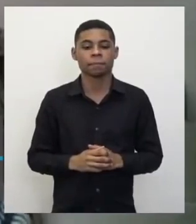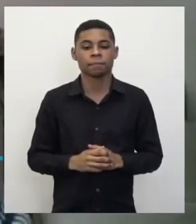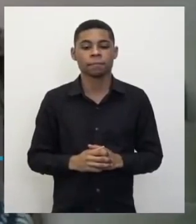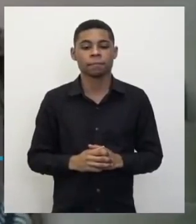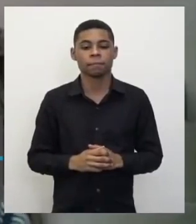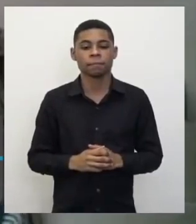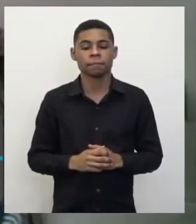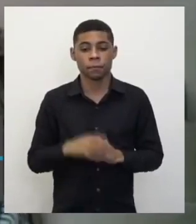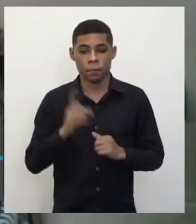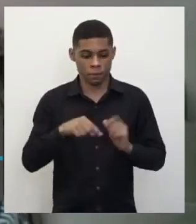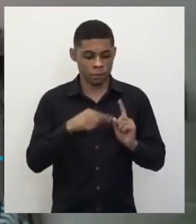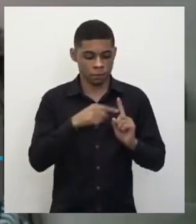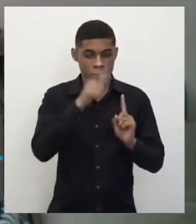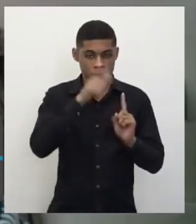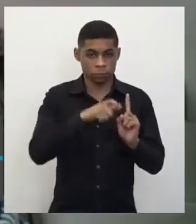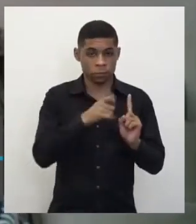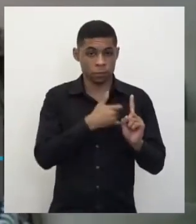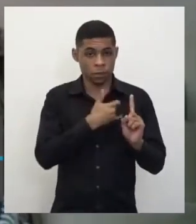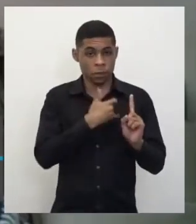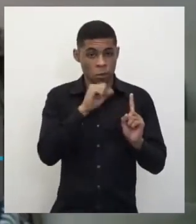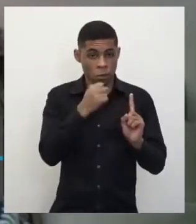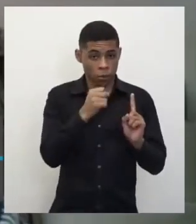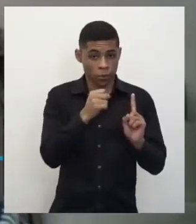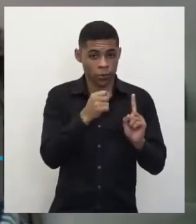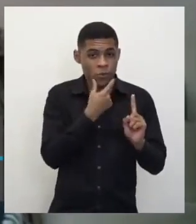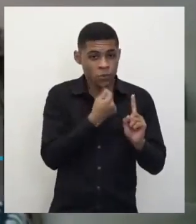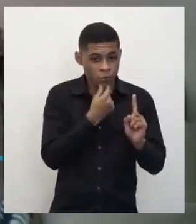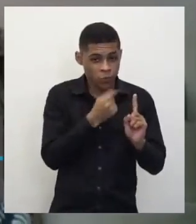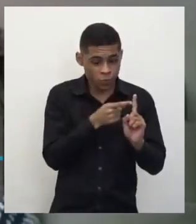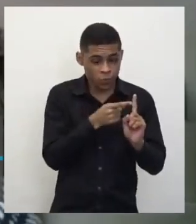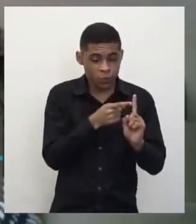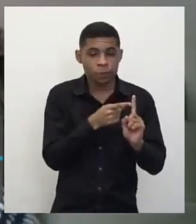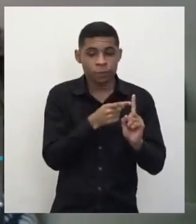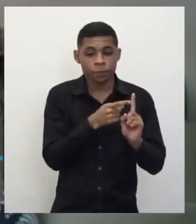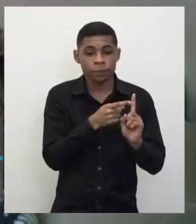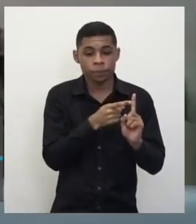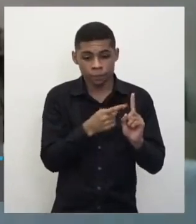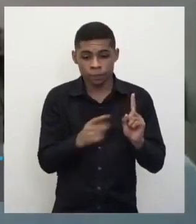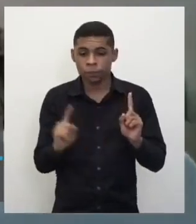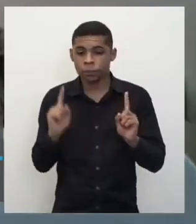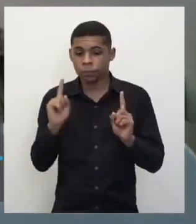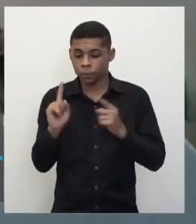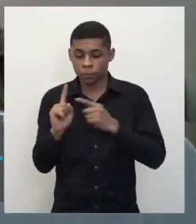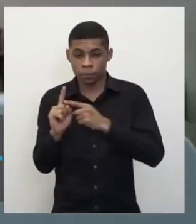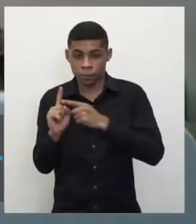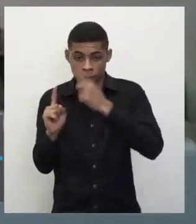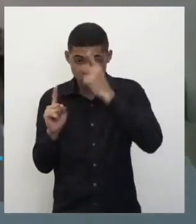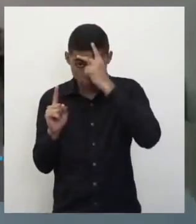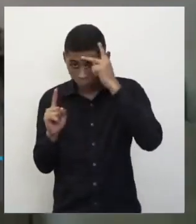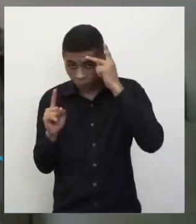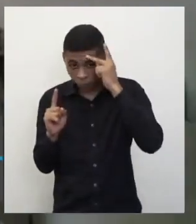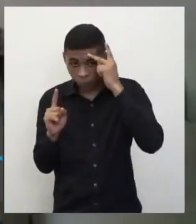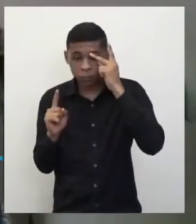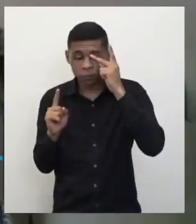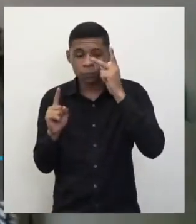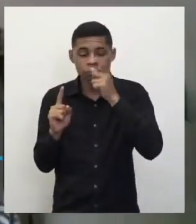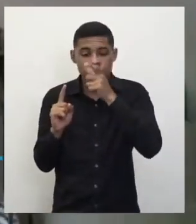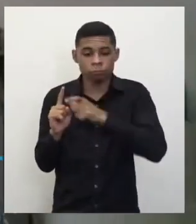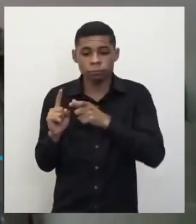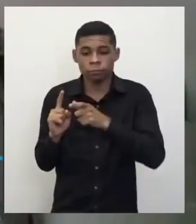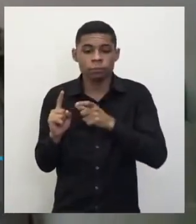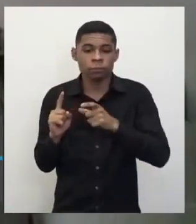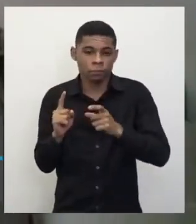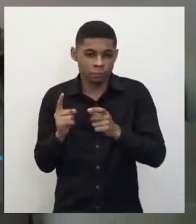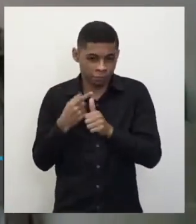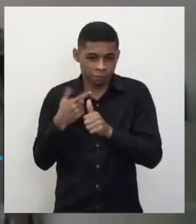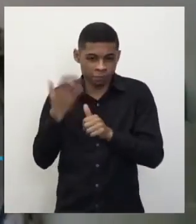É entre um garoto de 8 anos, né? E uma pessoa que, né, num